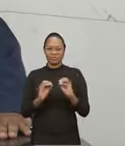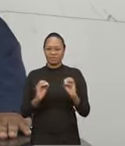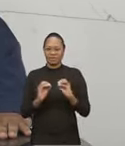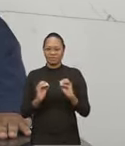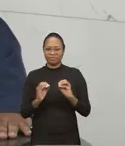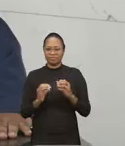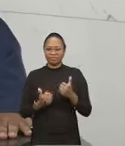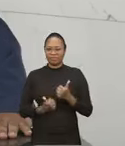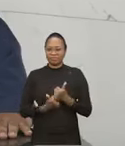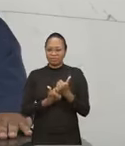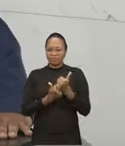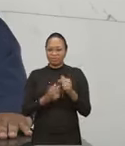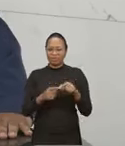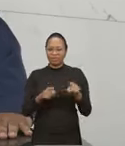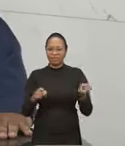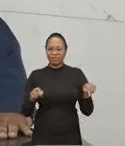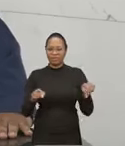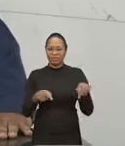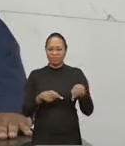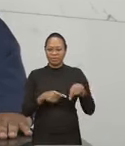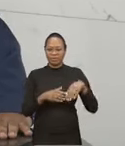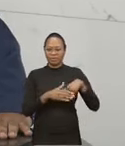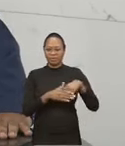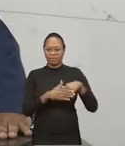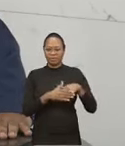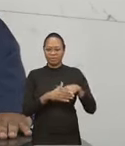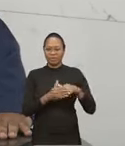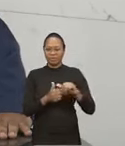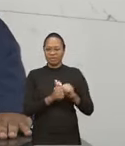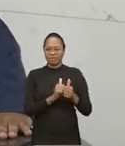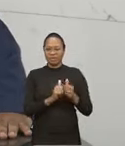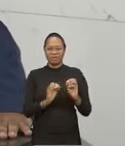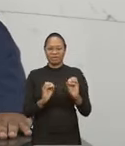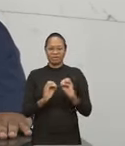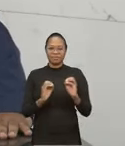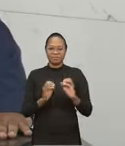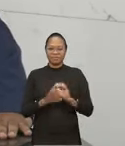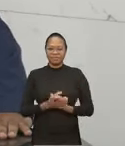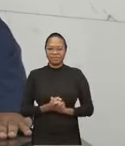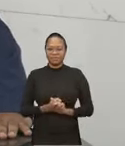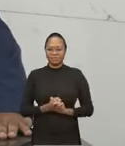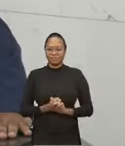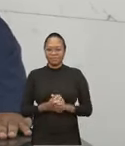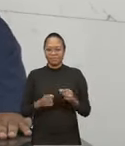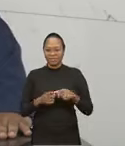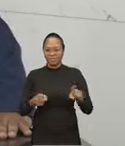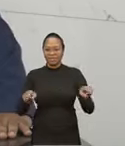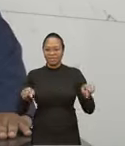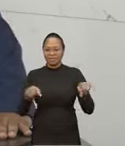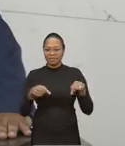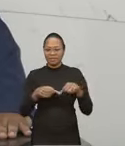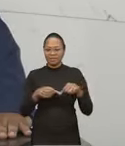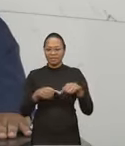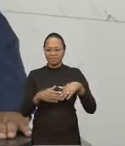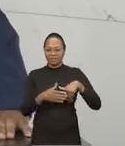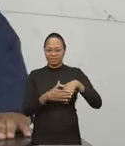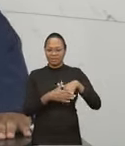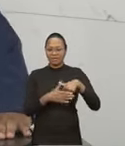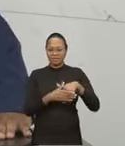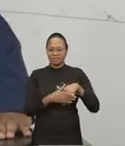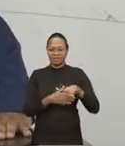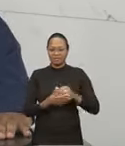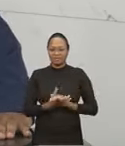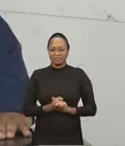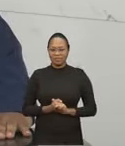dava suporte ao campo da comunidade de Areias. Então, o campo daquele ali maravilhoso, que quem vai para a